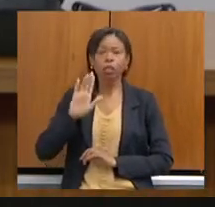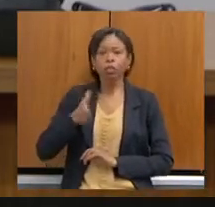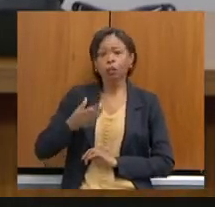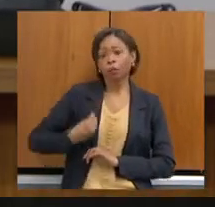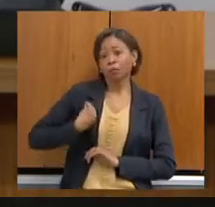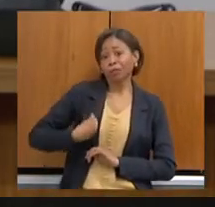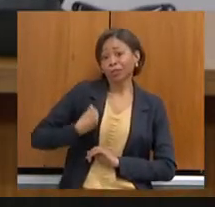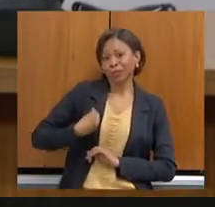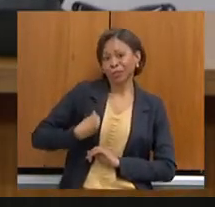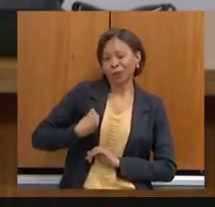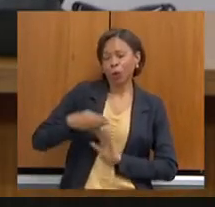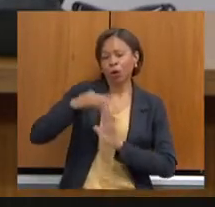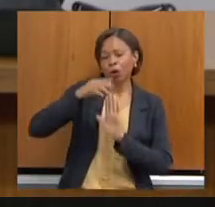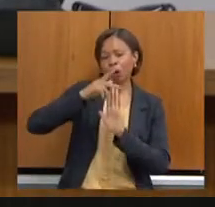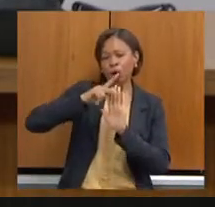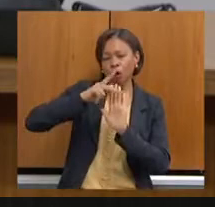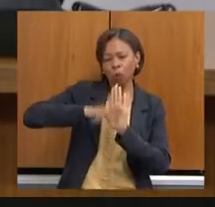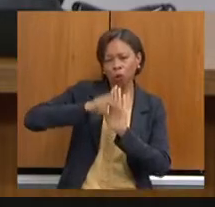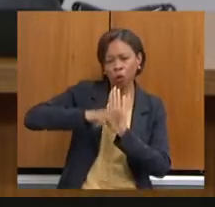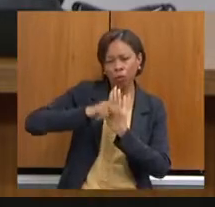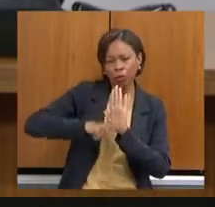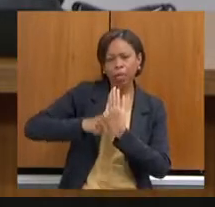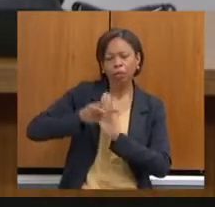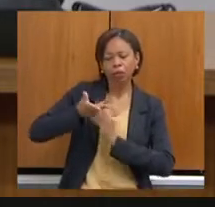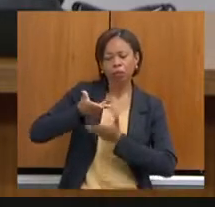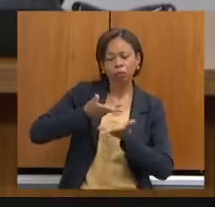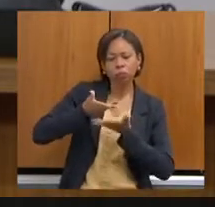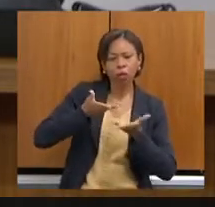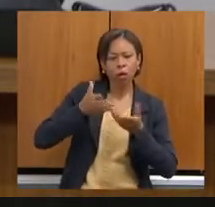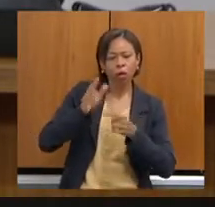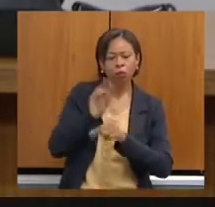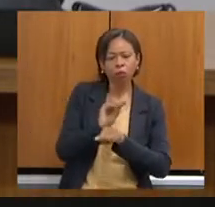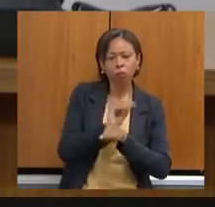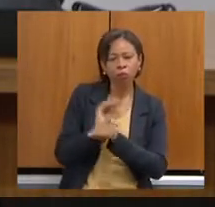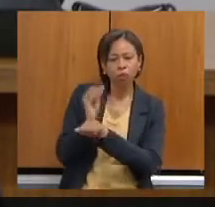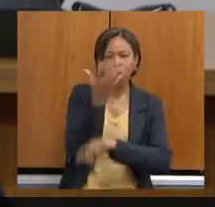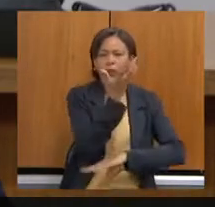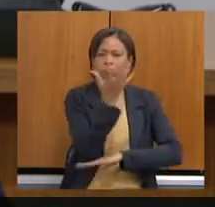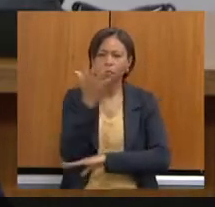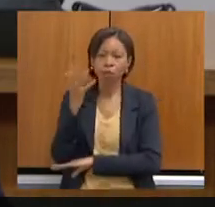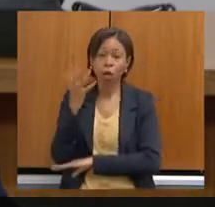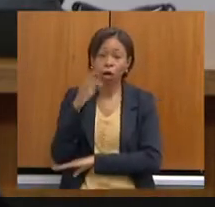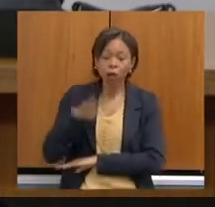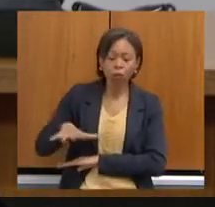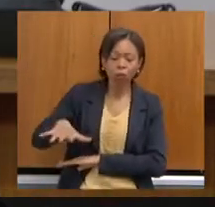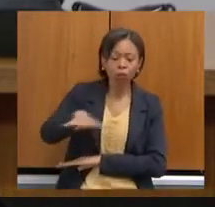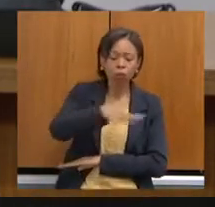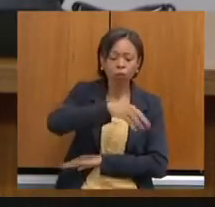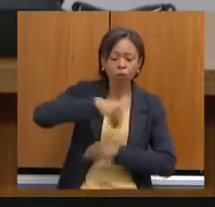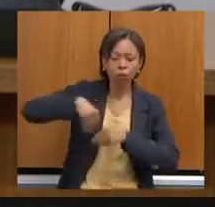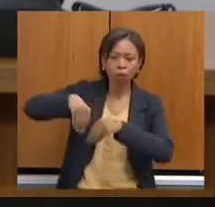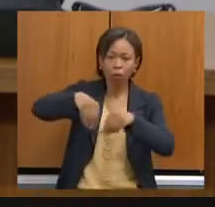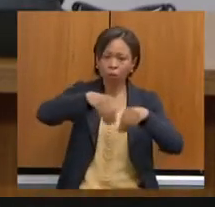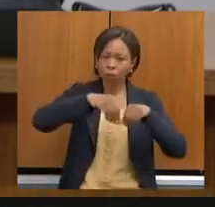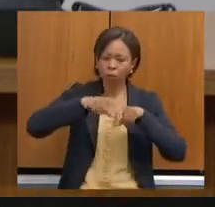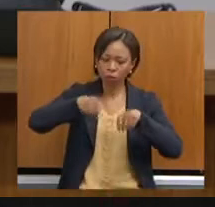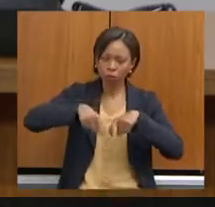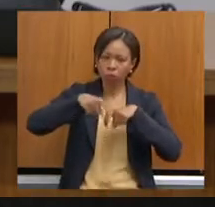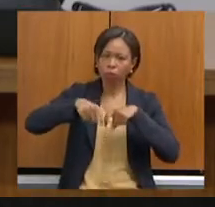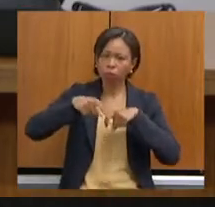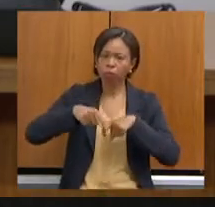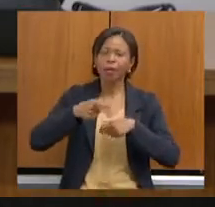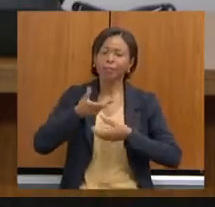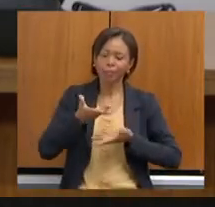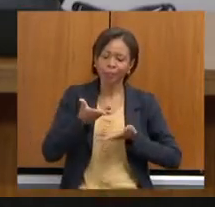ambiental agora todas as propriedades rurais depois de muitos anos vou começar a realmente atender os seus